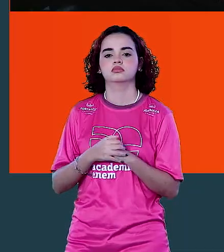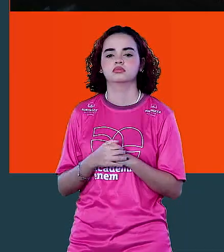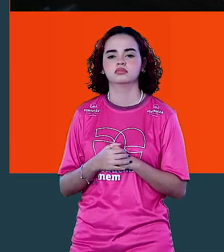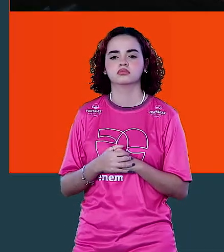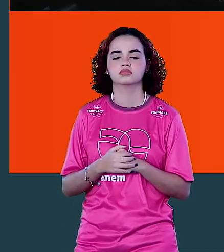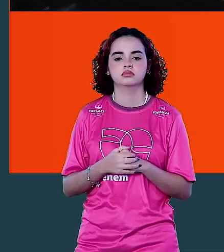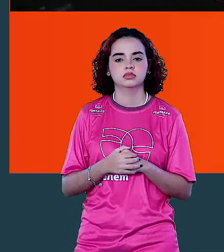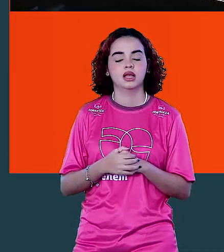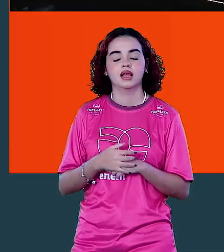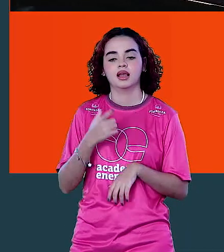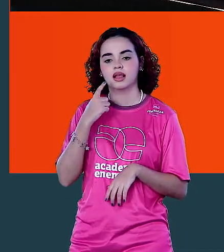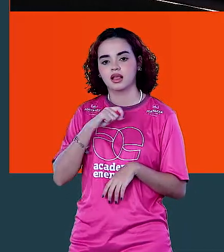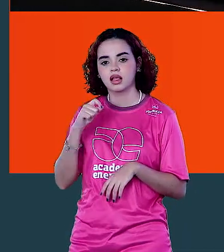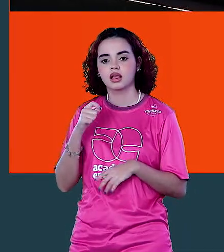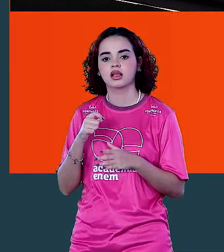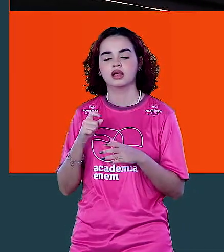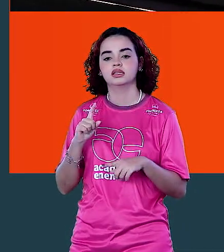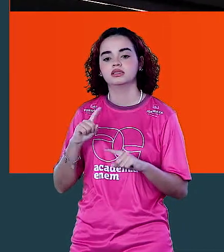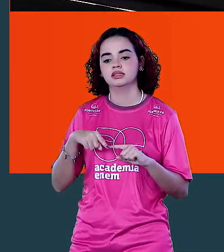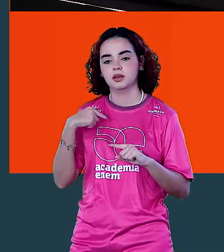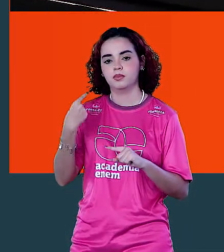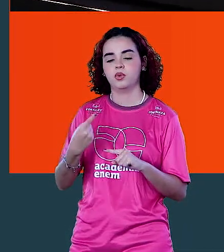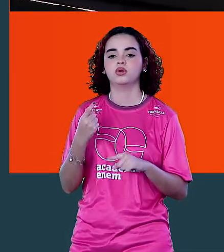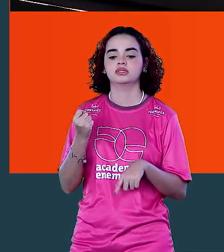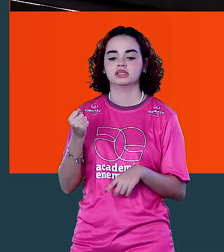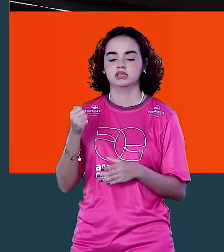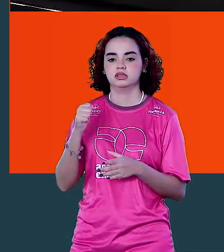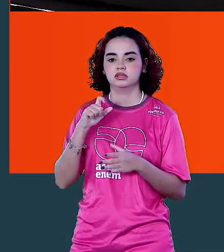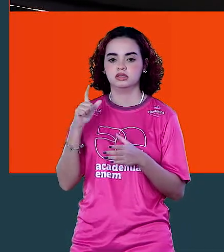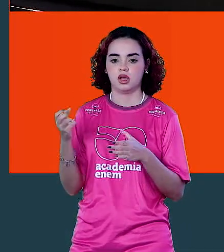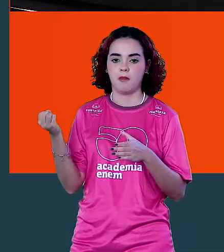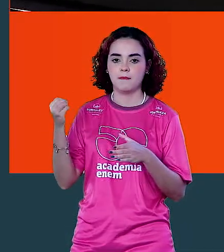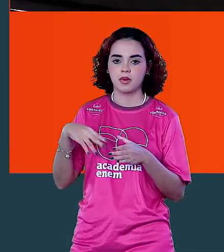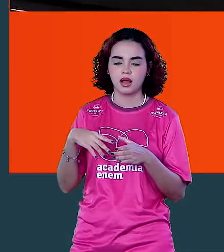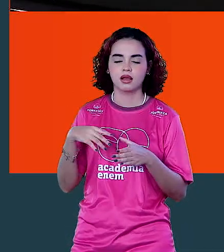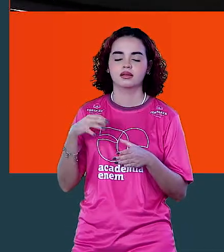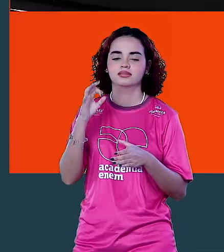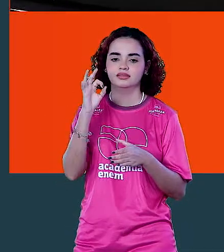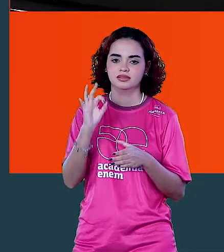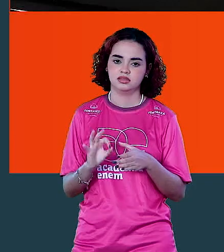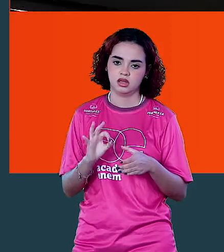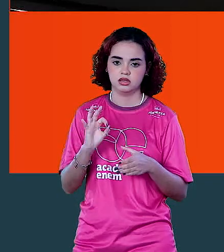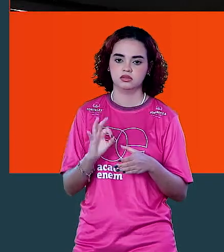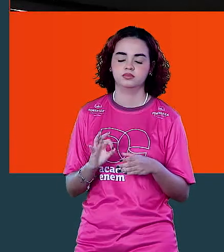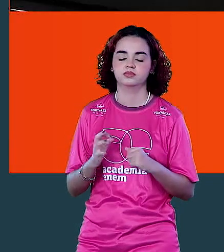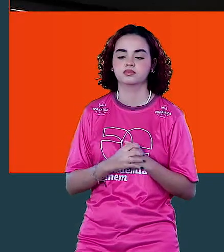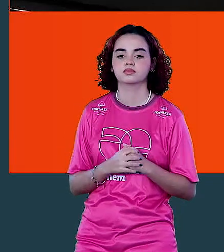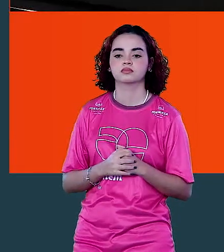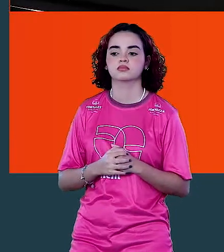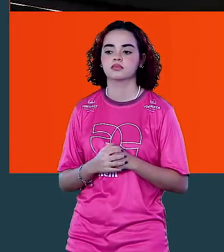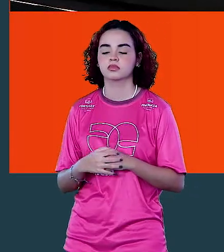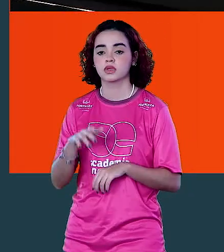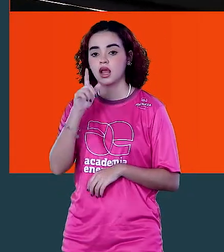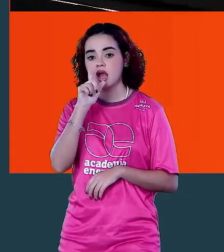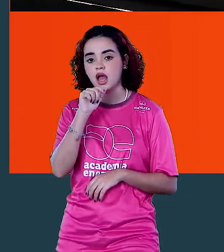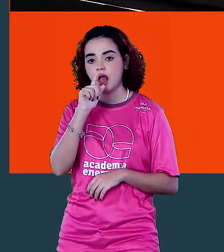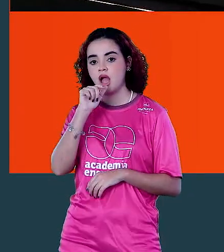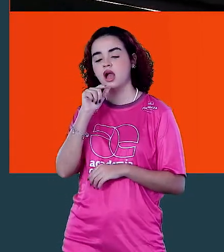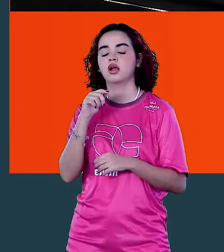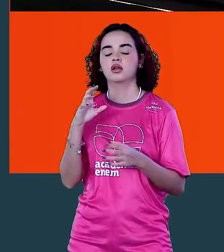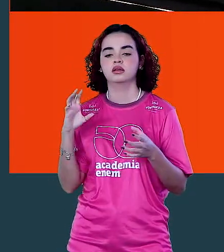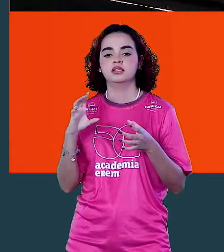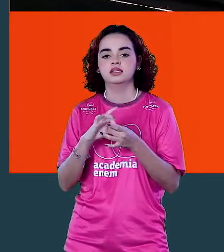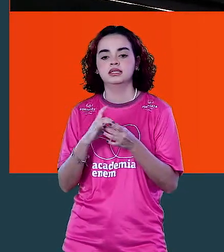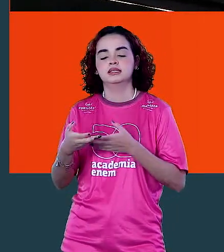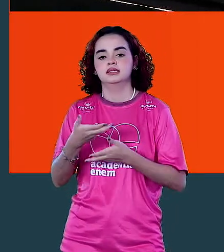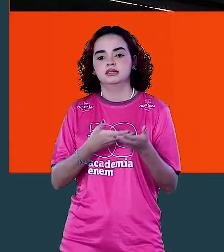certo? Como assim o certo? Vou te falar, para tu economizar combustível, tá? Presta atenção. A água interage com a molécula da